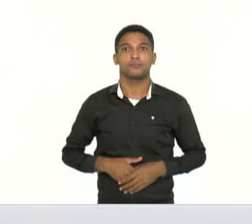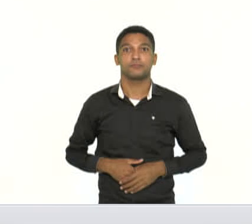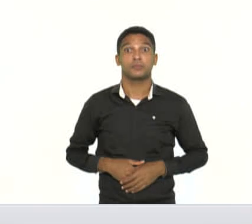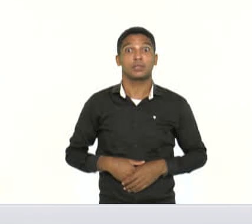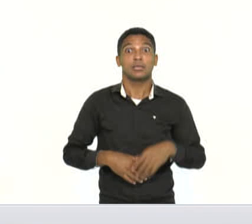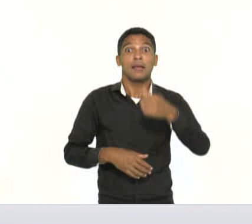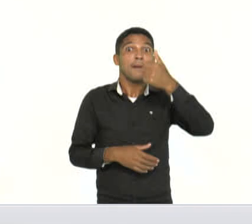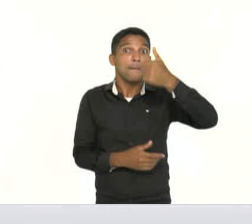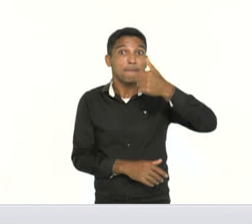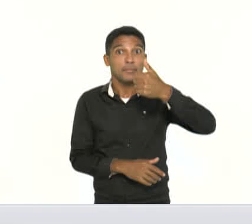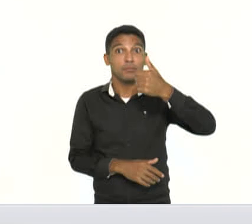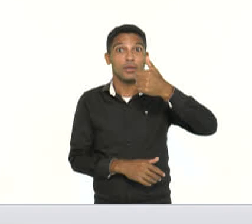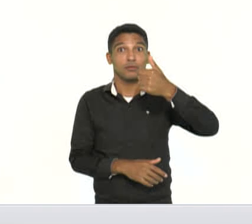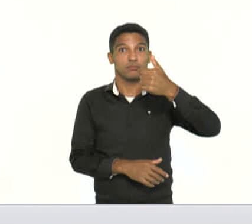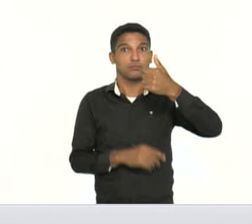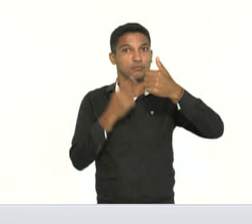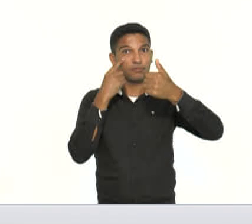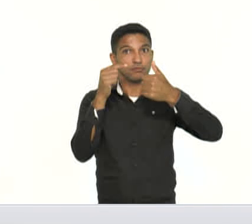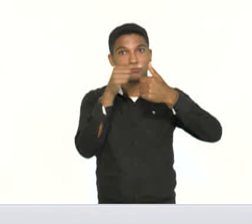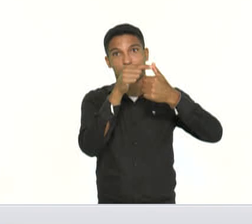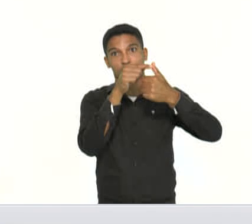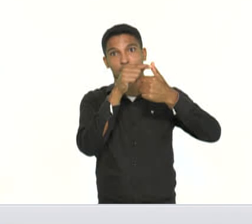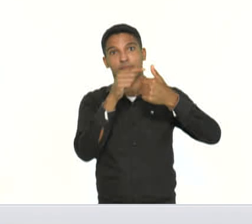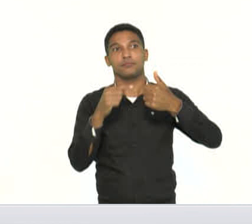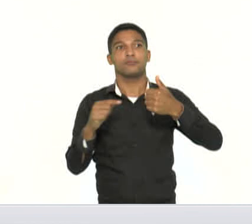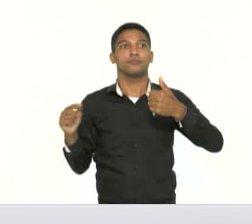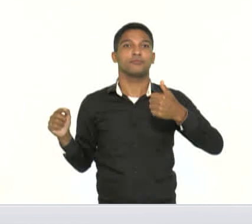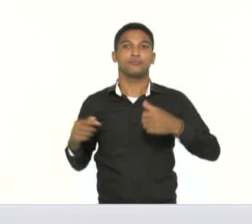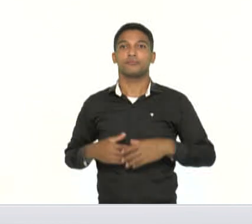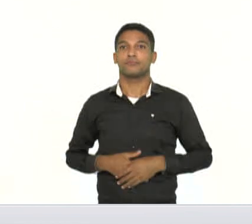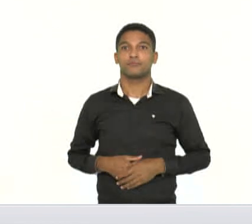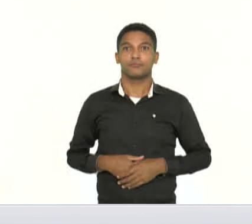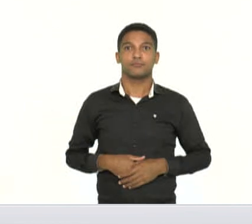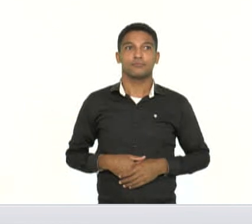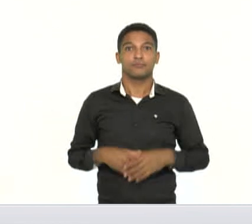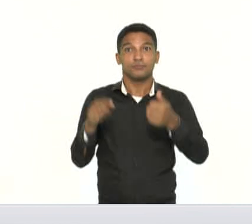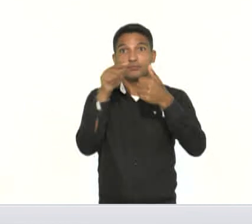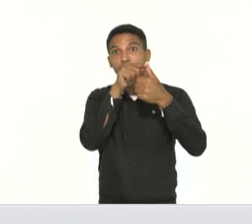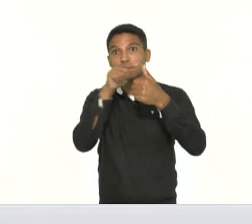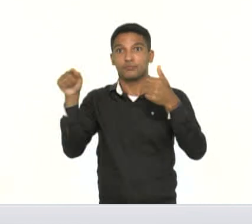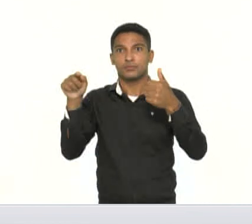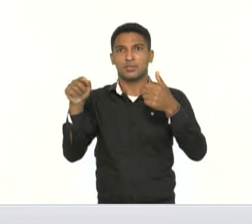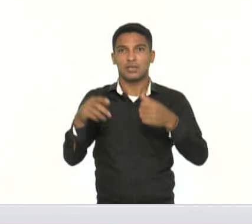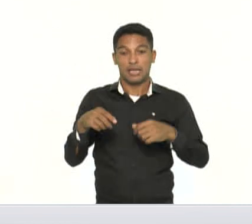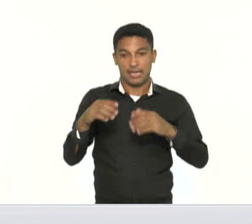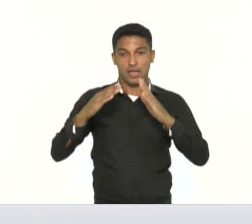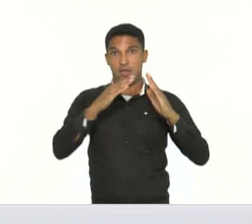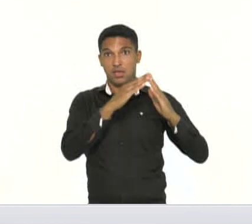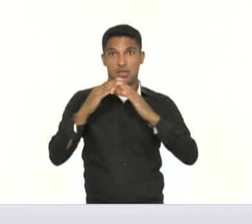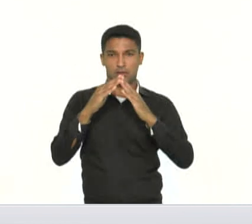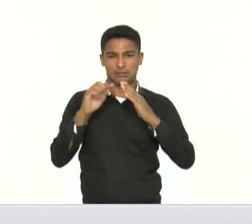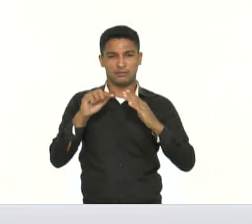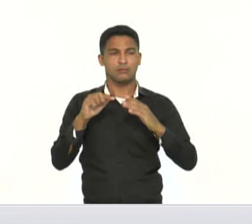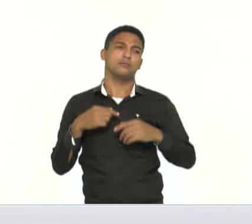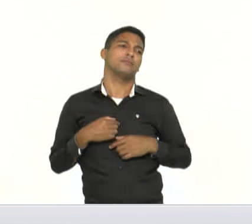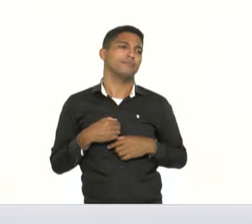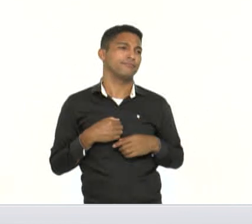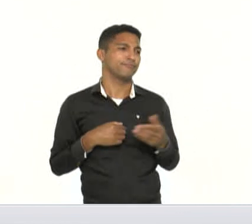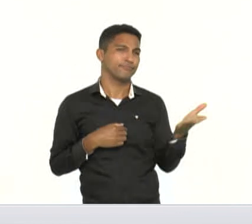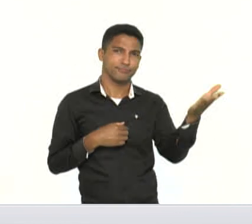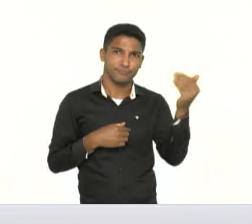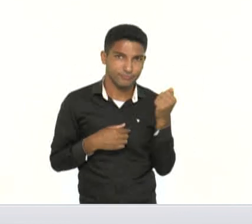Primeiramente, então olha, por primeiro, o que nós devemos fazer? A pessoa que está sendo prejudicada deverá tentar conversar